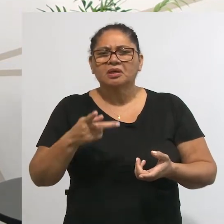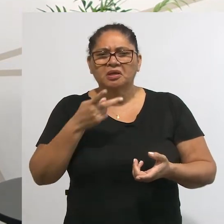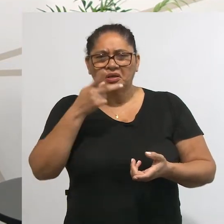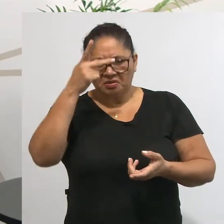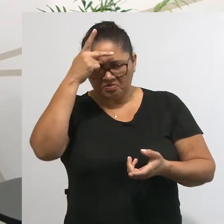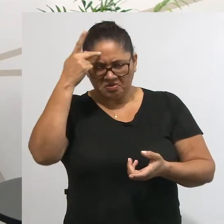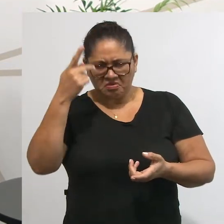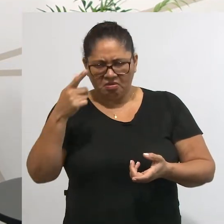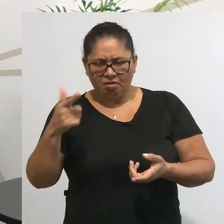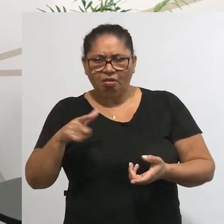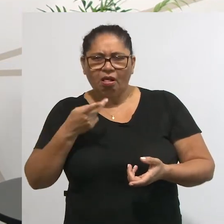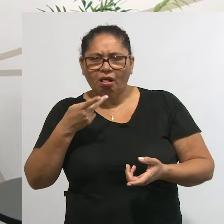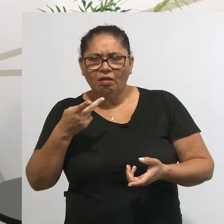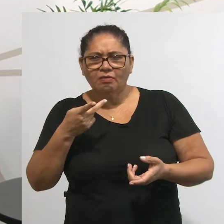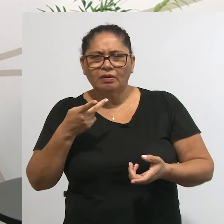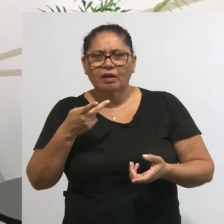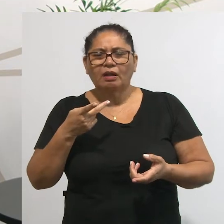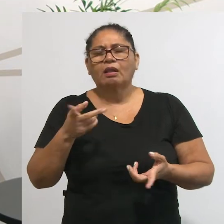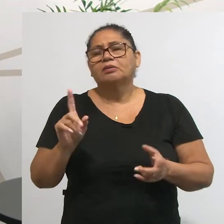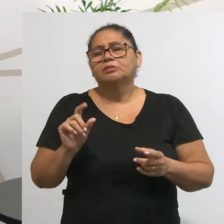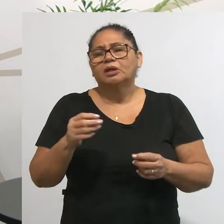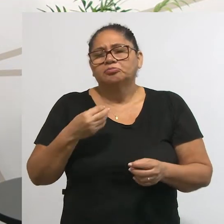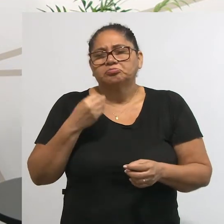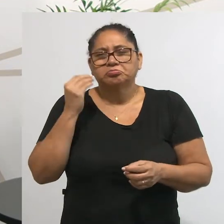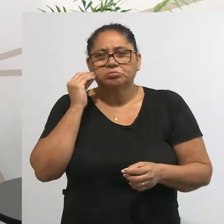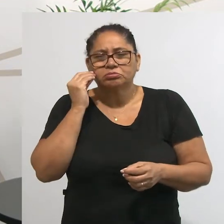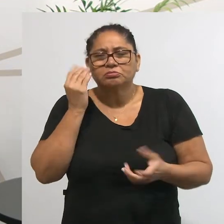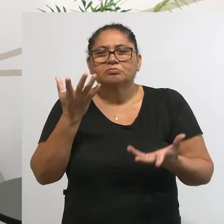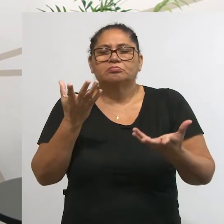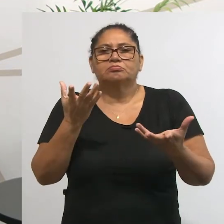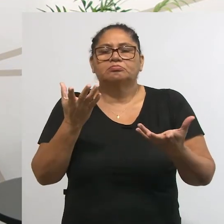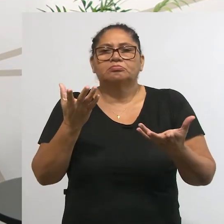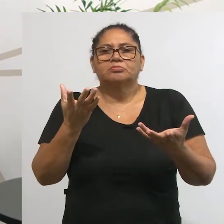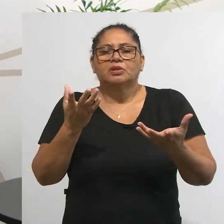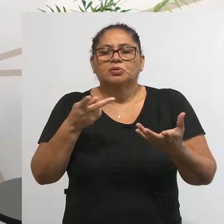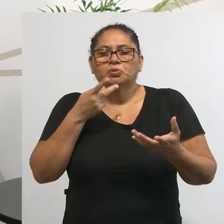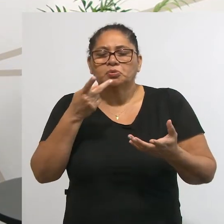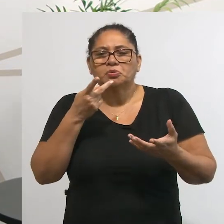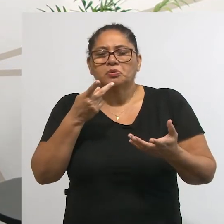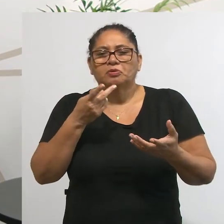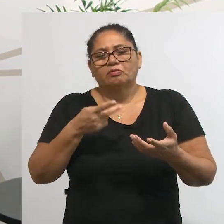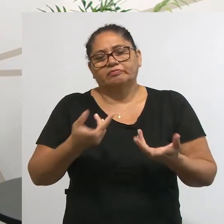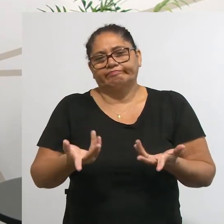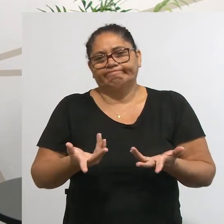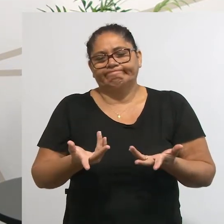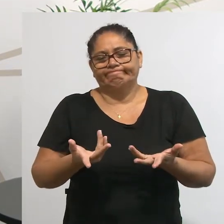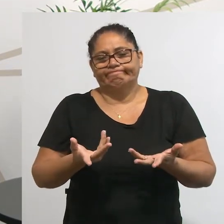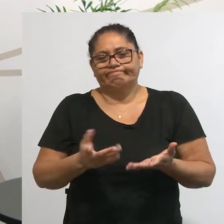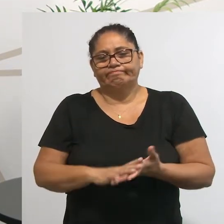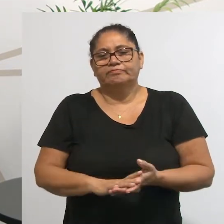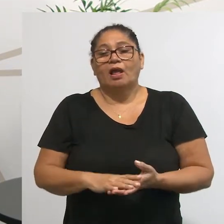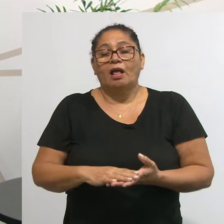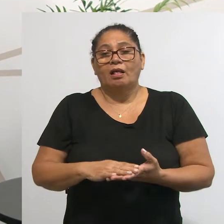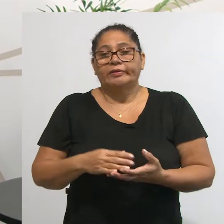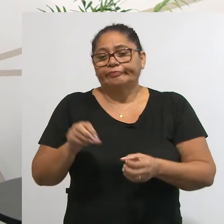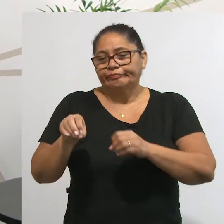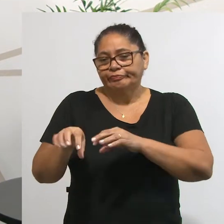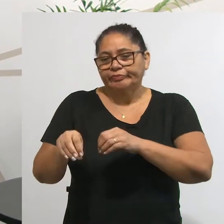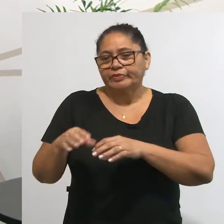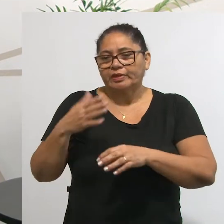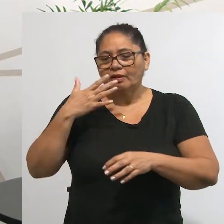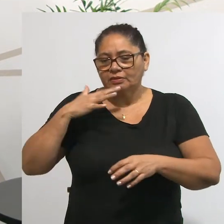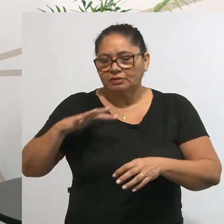o outro disse? Não, eu aprendo a pensar sobre aquilo que eu digo e aquilo que o outro diz. Então, a